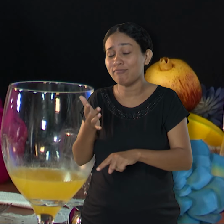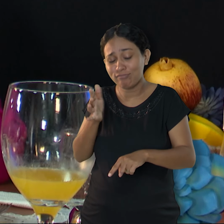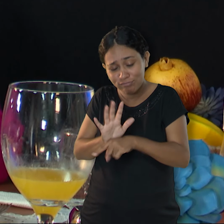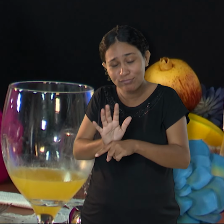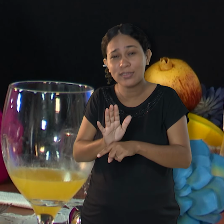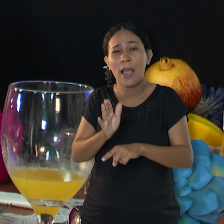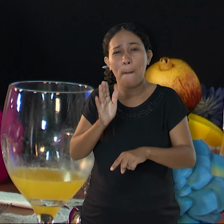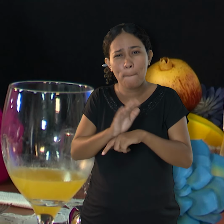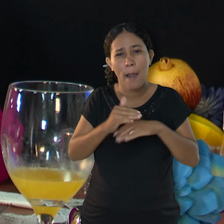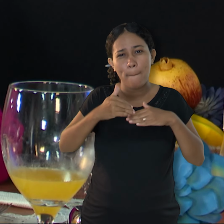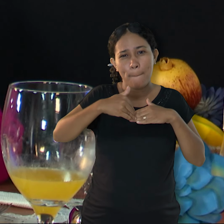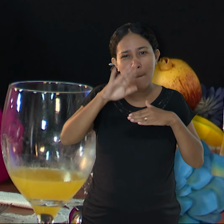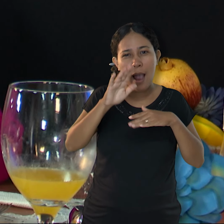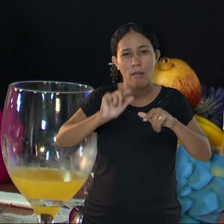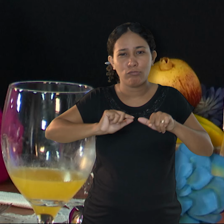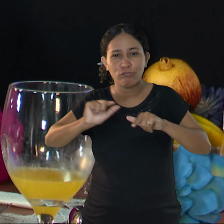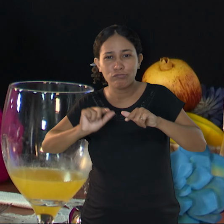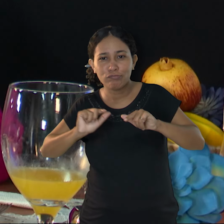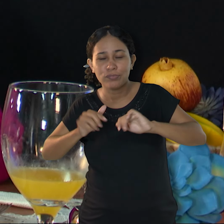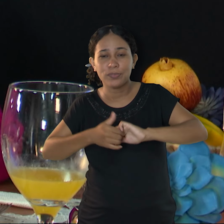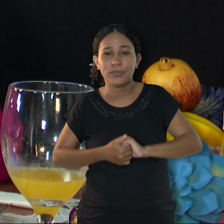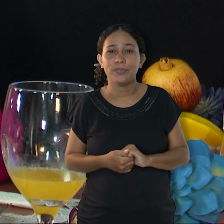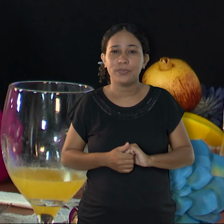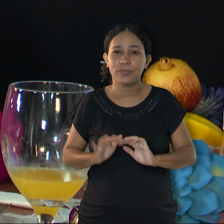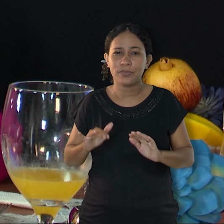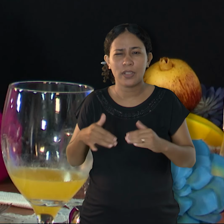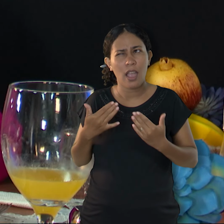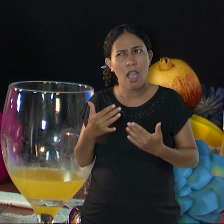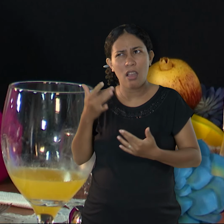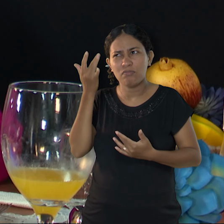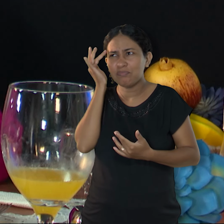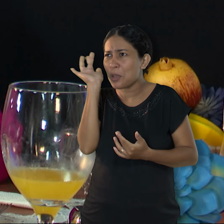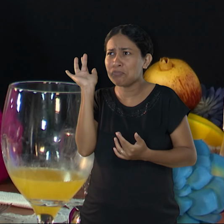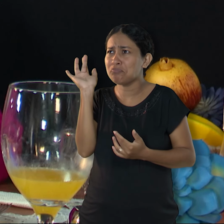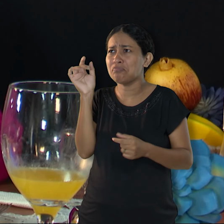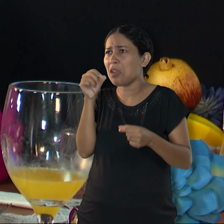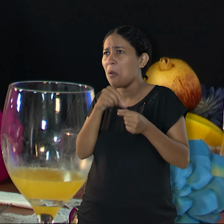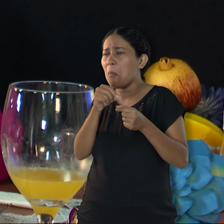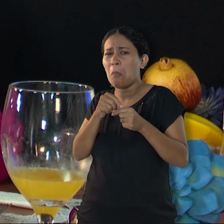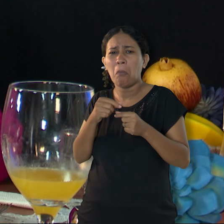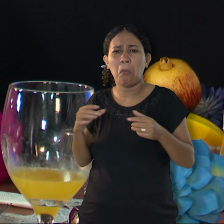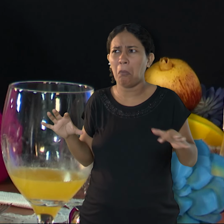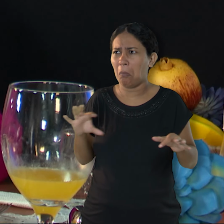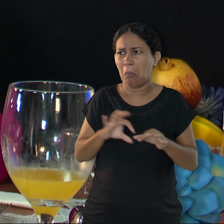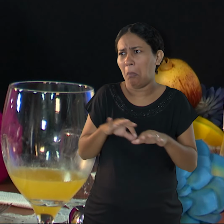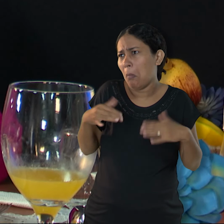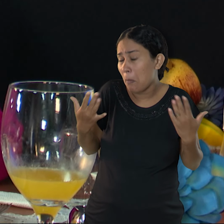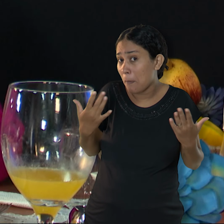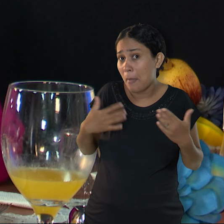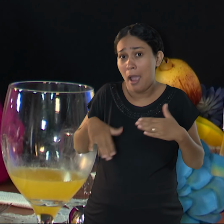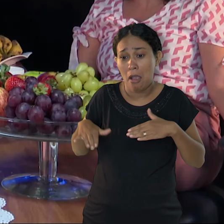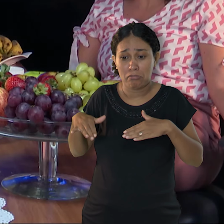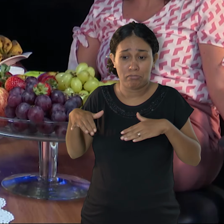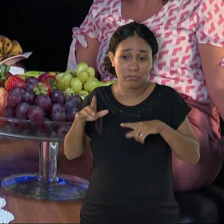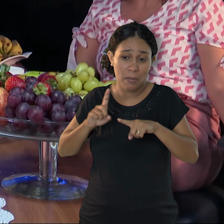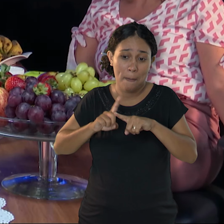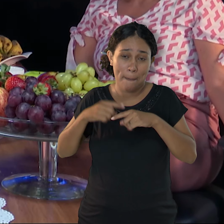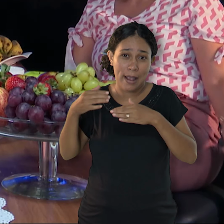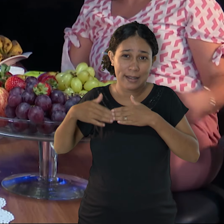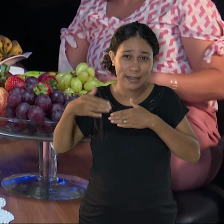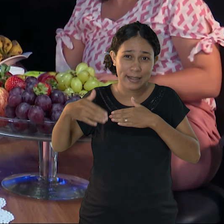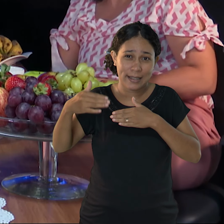tudo, trabalhar. E eu não sei como é que eu faço, não. Como é que eu concilio, não. Eu só sei que tá indo. Graças a Deus. Que bom, né,